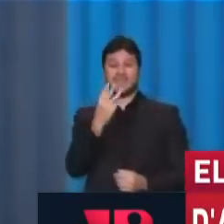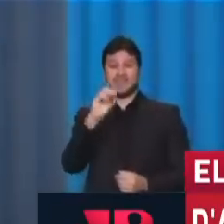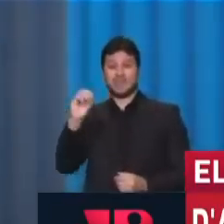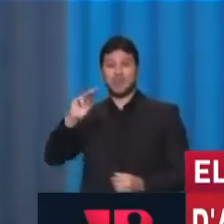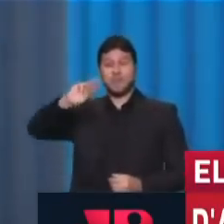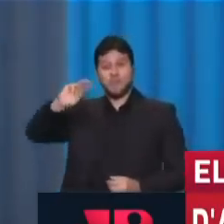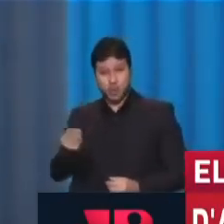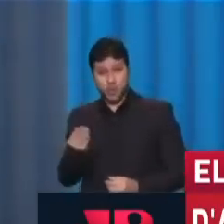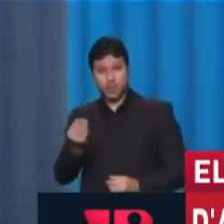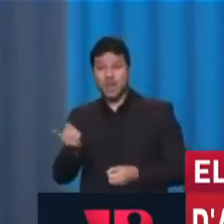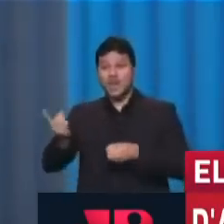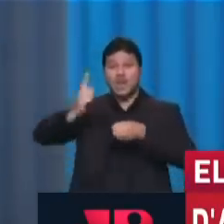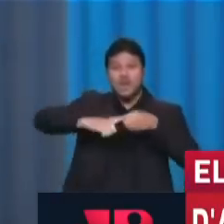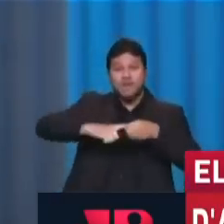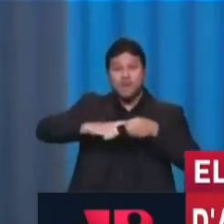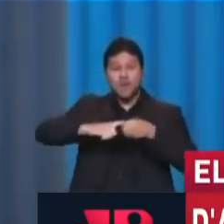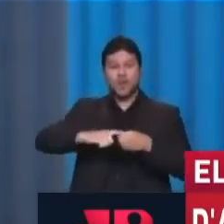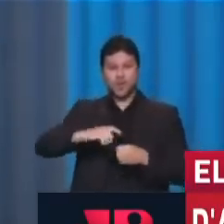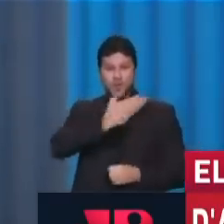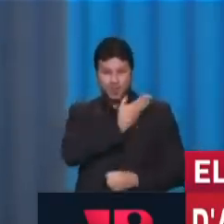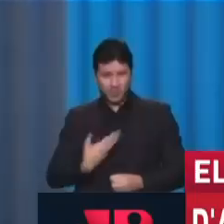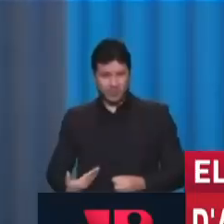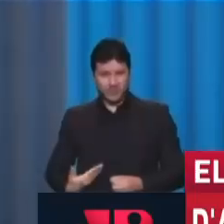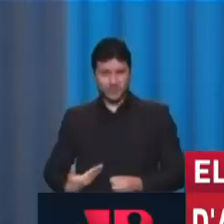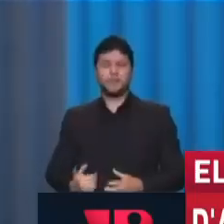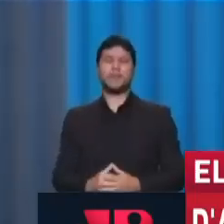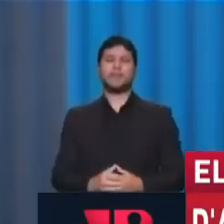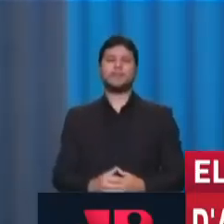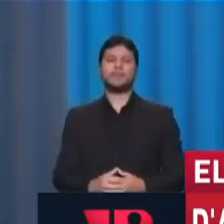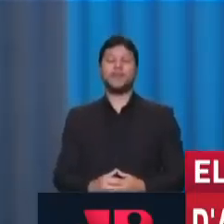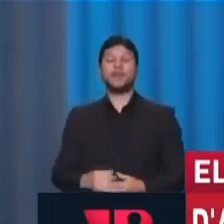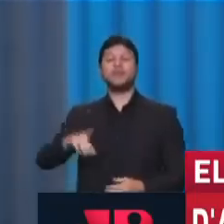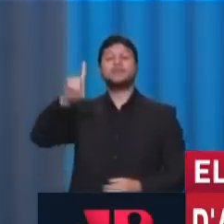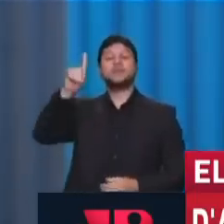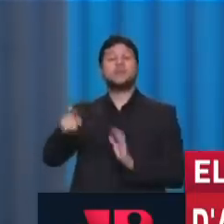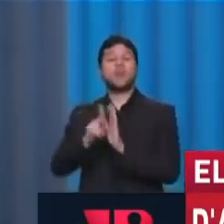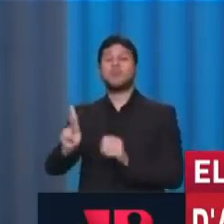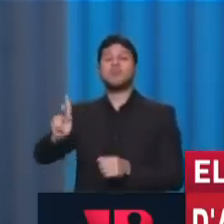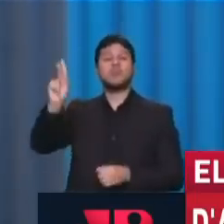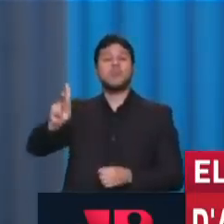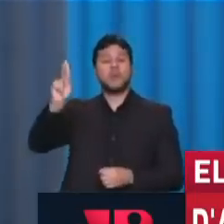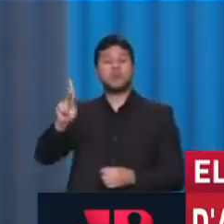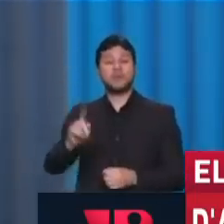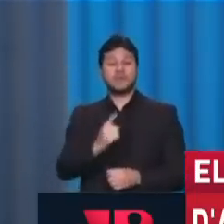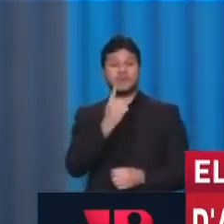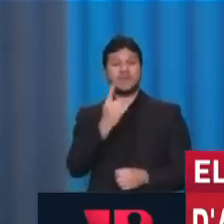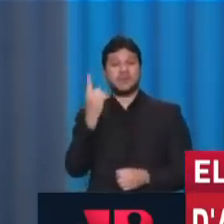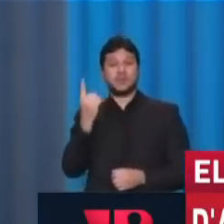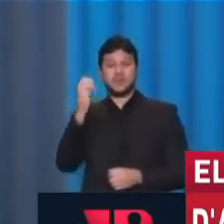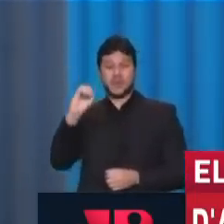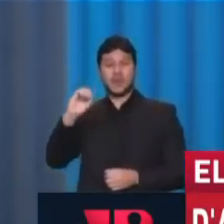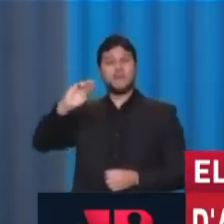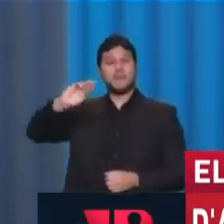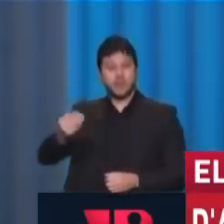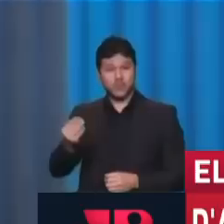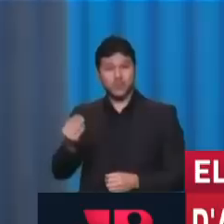foram devolvidos aos cofres públicos por um diretor da Petrobras 110 milhões de reais